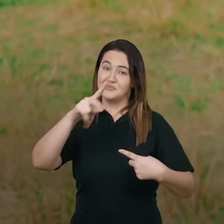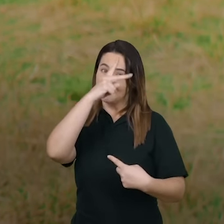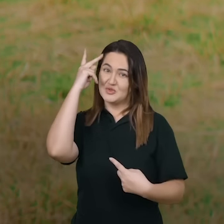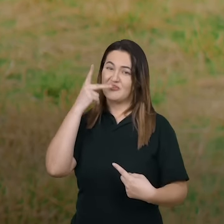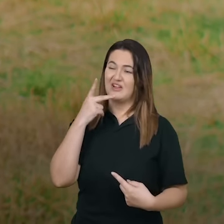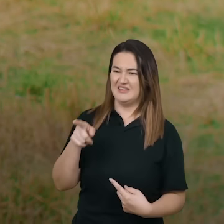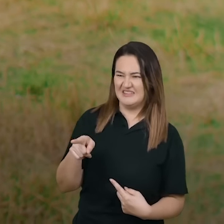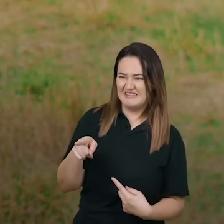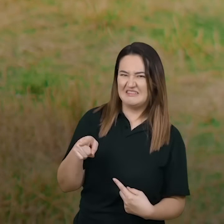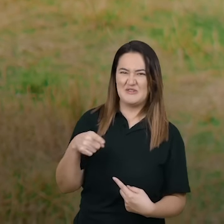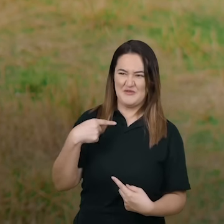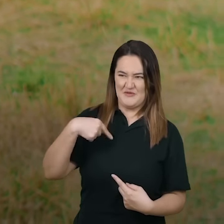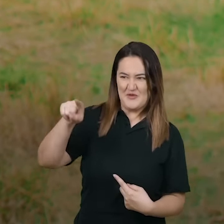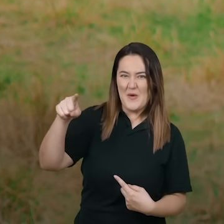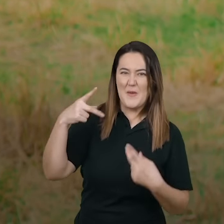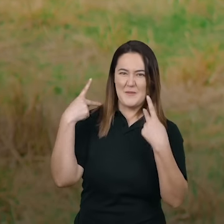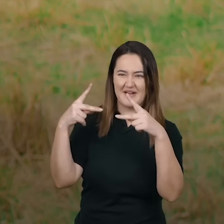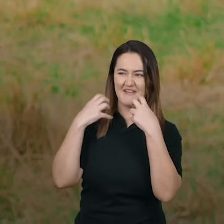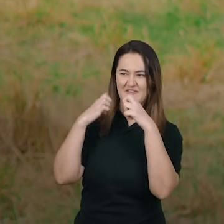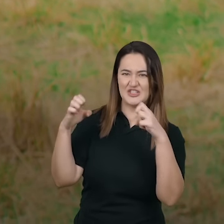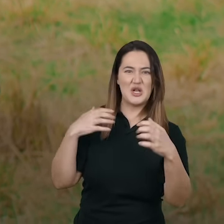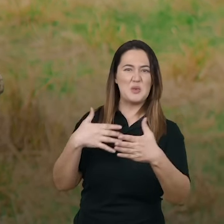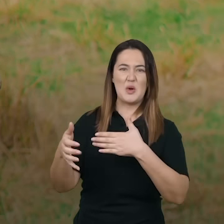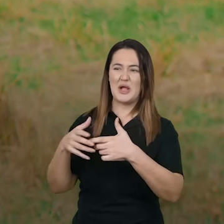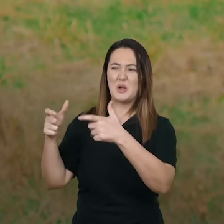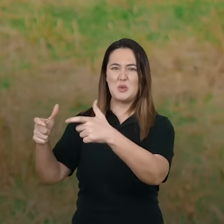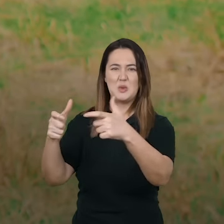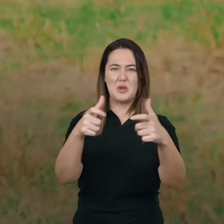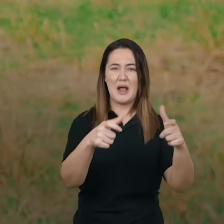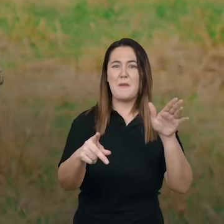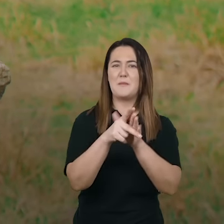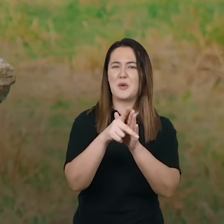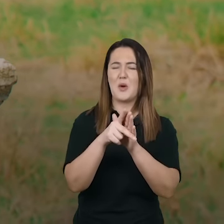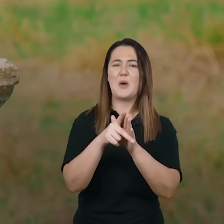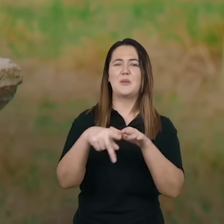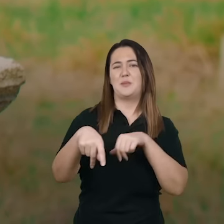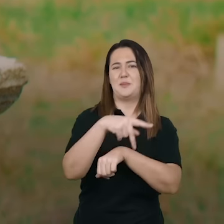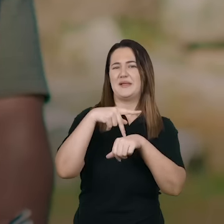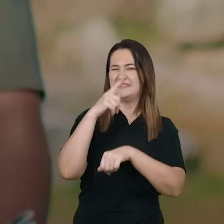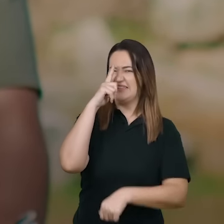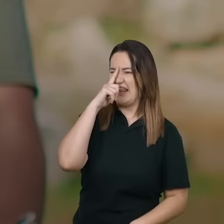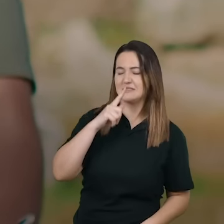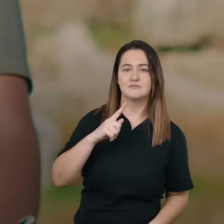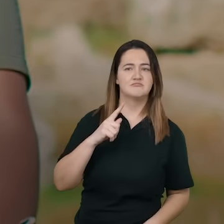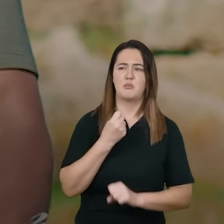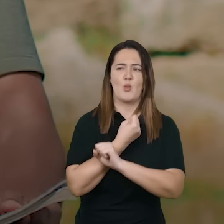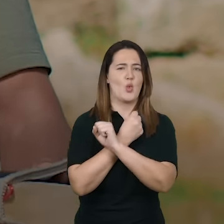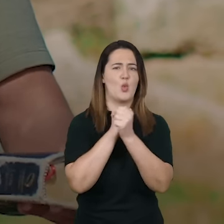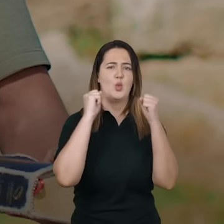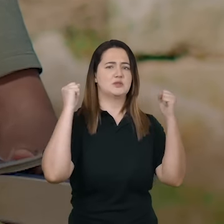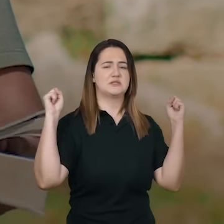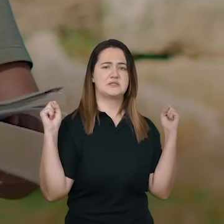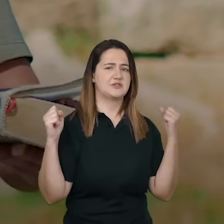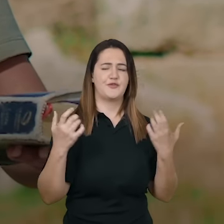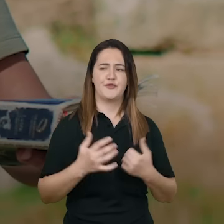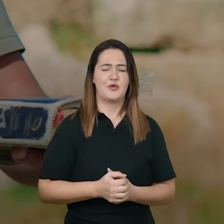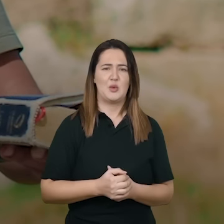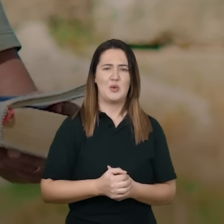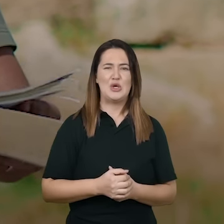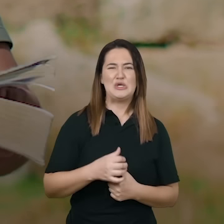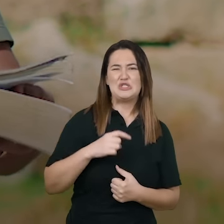otimistas, pregar o evangelho em qualquer canto do mundo greco-romano era algo impossível. Como que uma meia